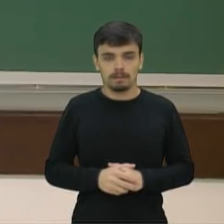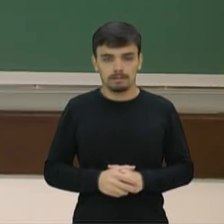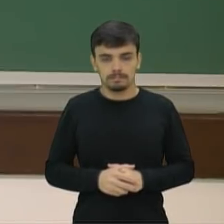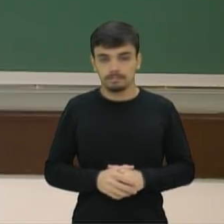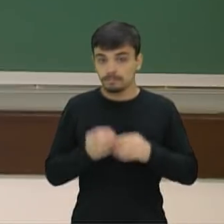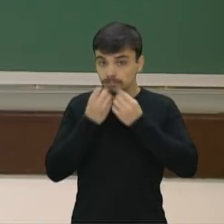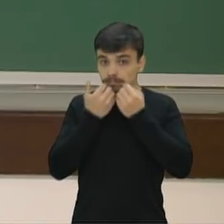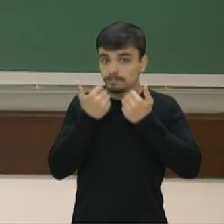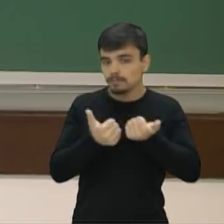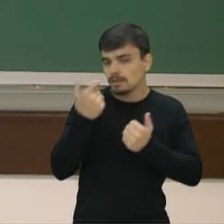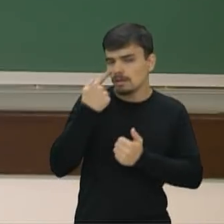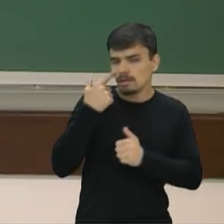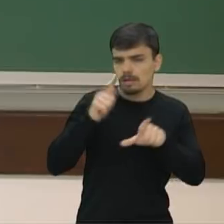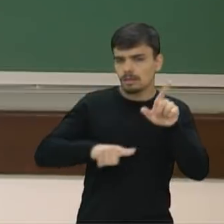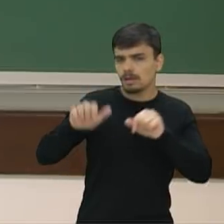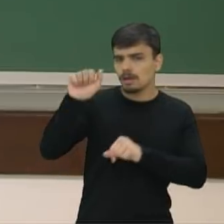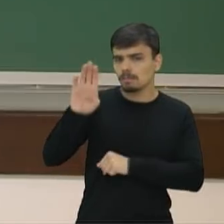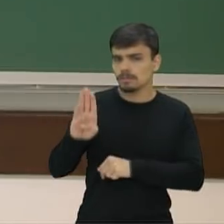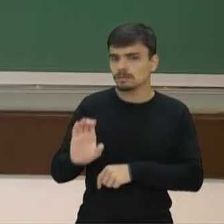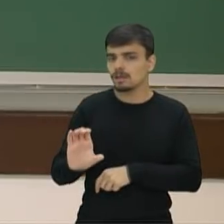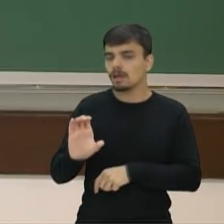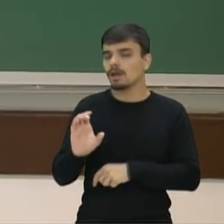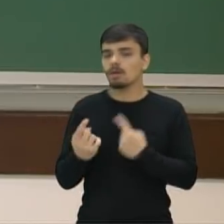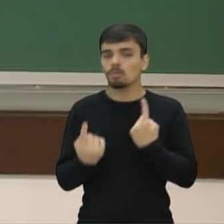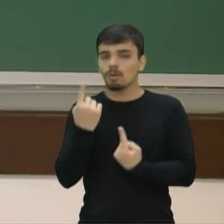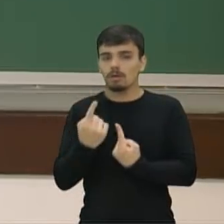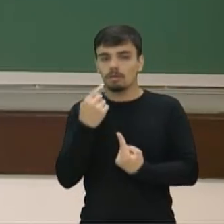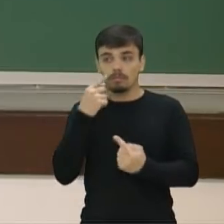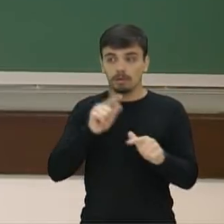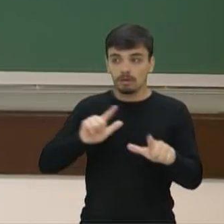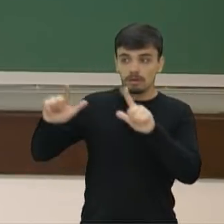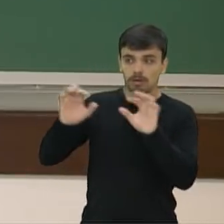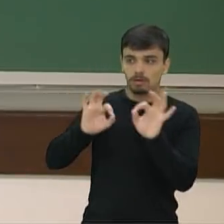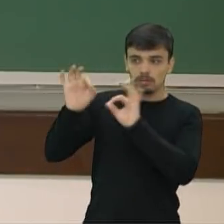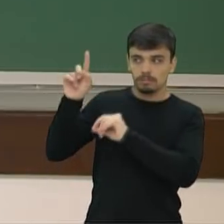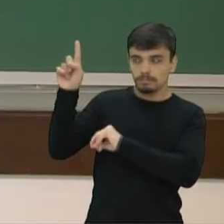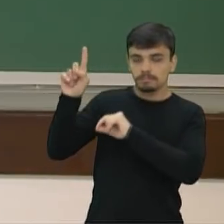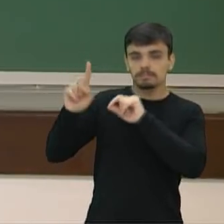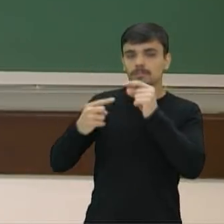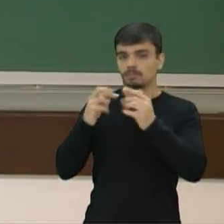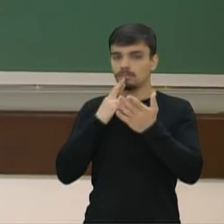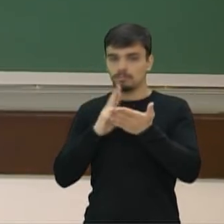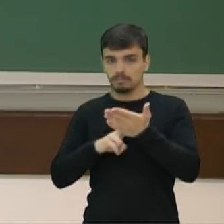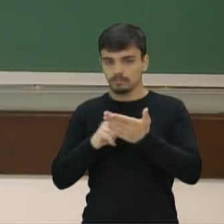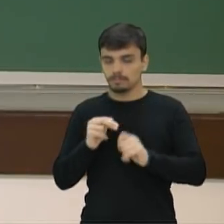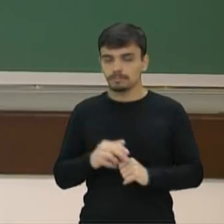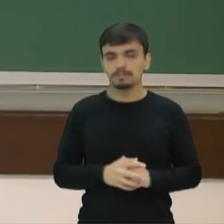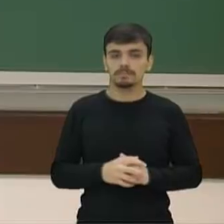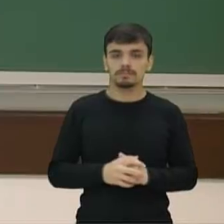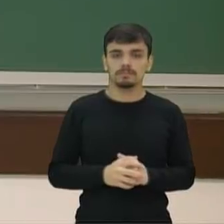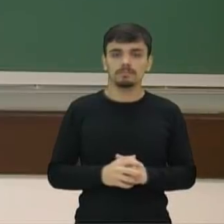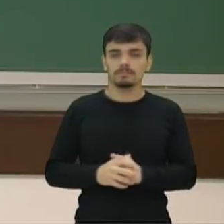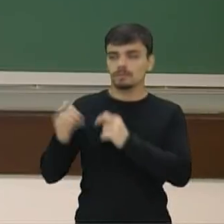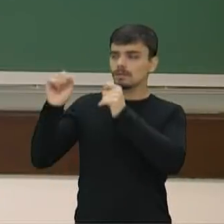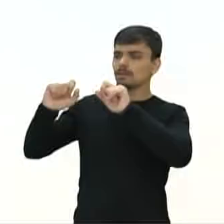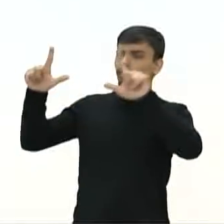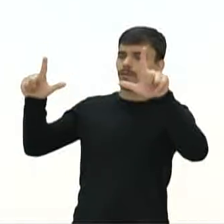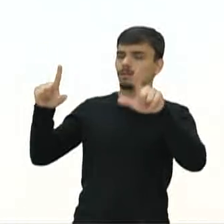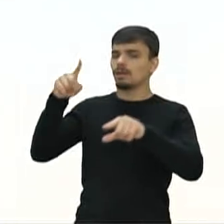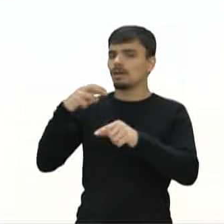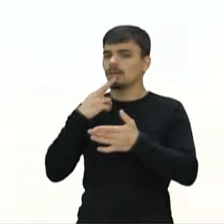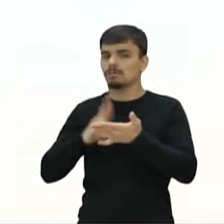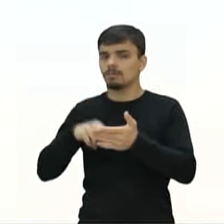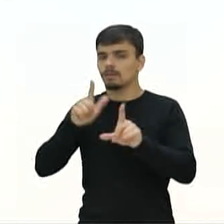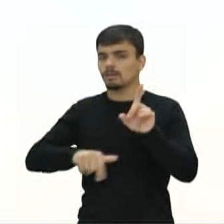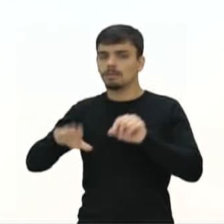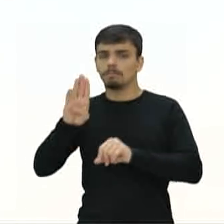Muito bem, letra A, letra B ou letra C? Vamos acompanhar ali na tela a resolução desse nosso exercício. Ali na tela a resposta é a